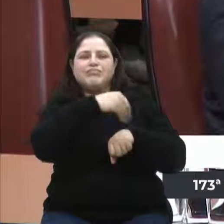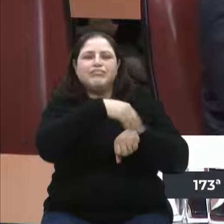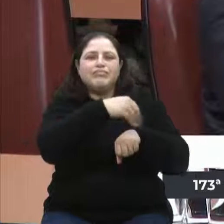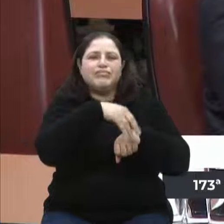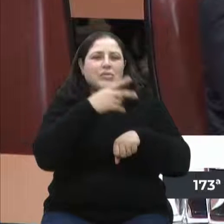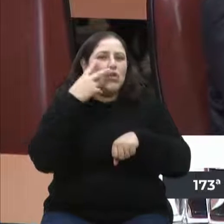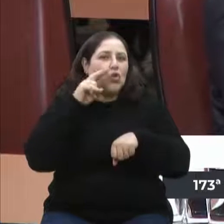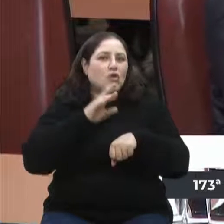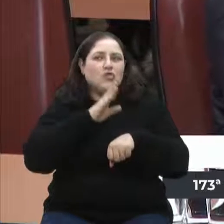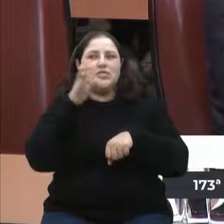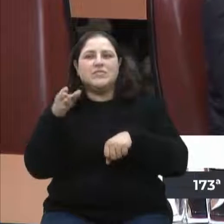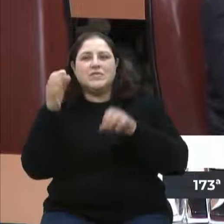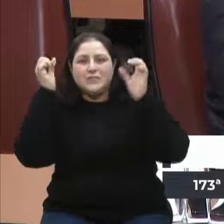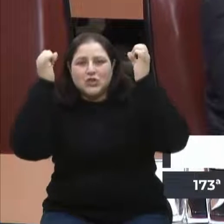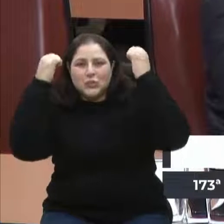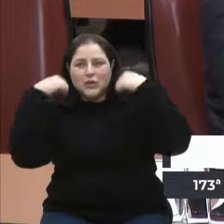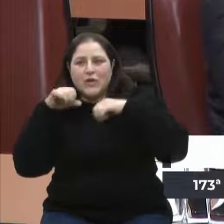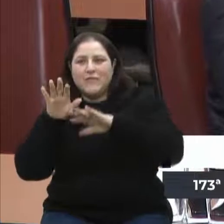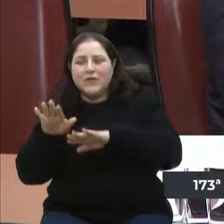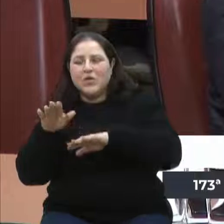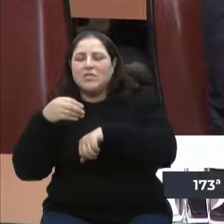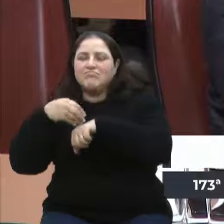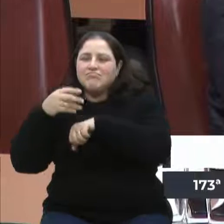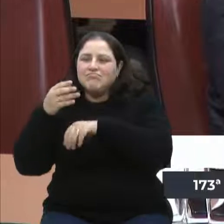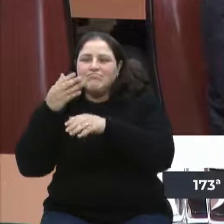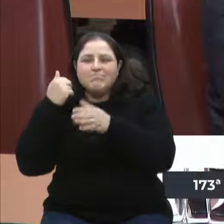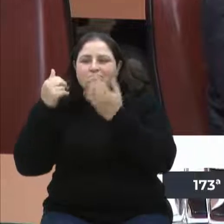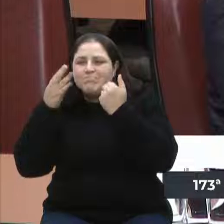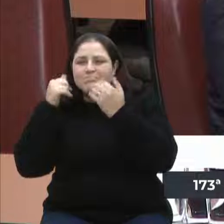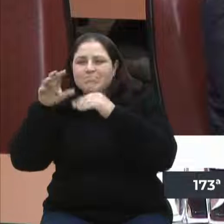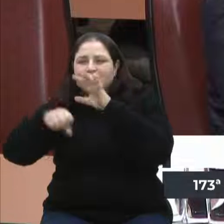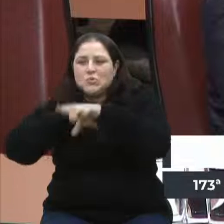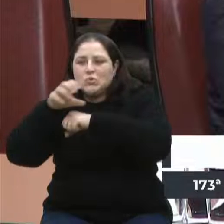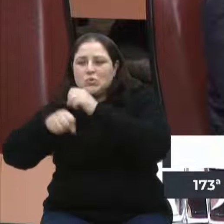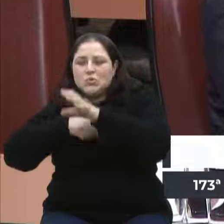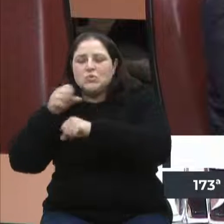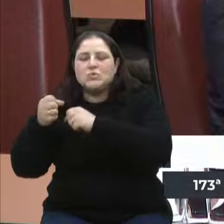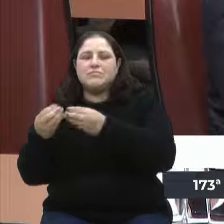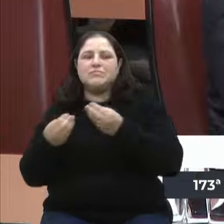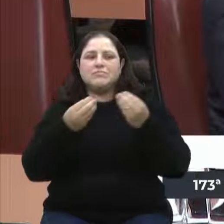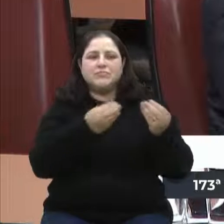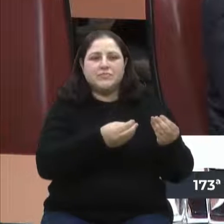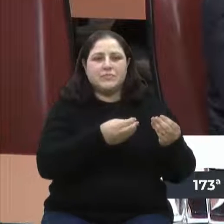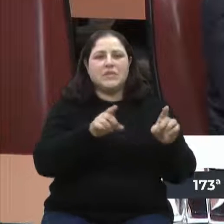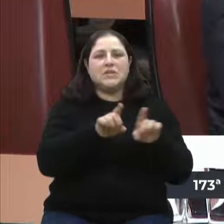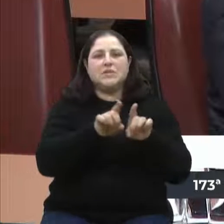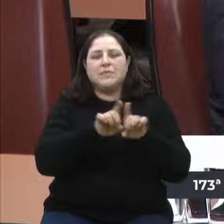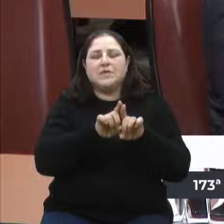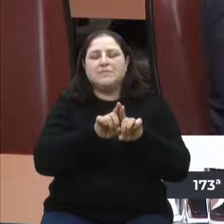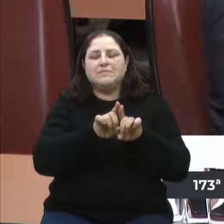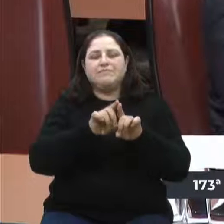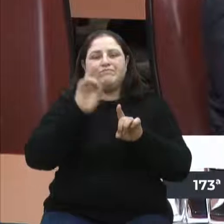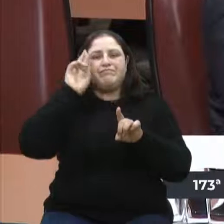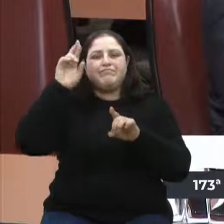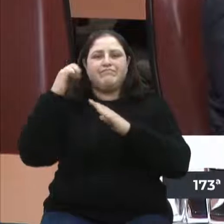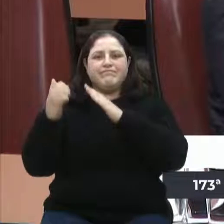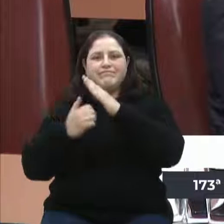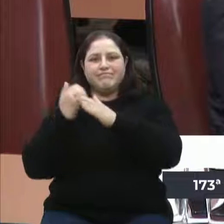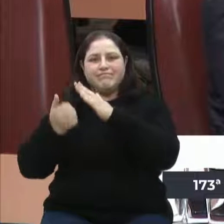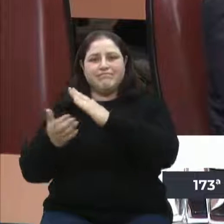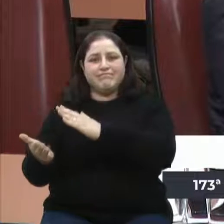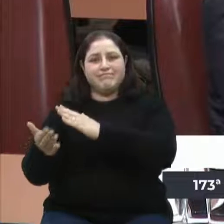2 dias que ficamos em Chapecó. E, posterior a isso, uns empresários de Caxias já nos ajudaram, né, com